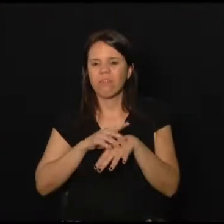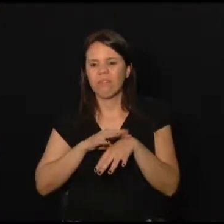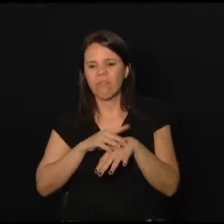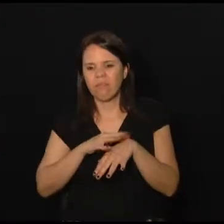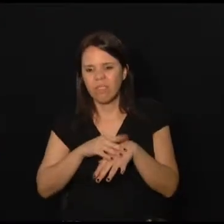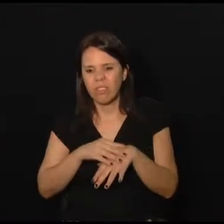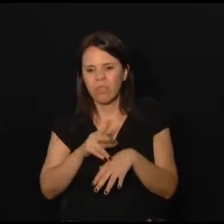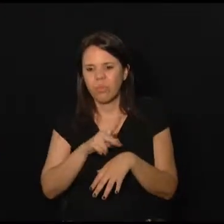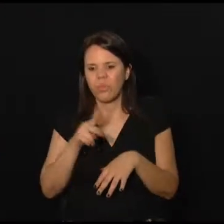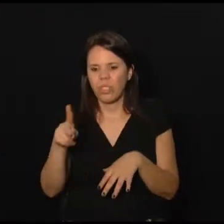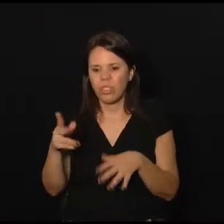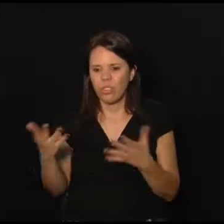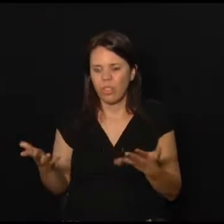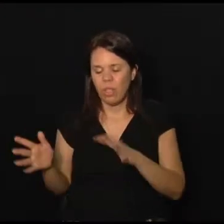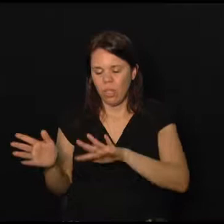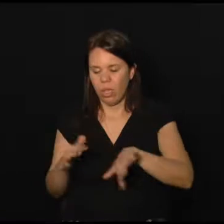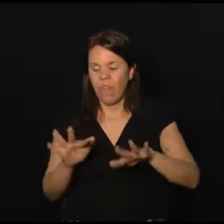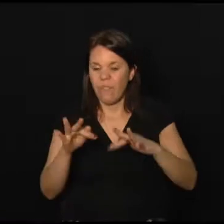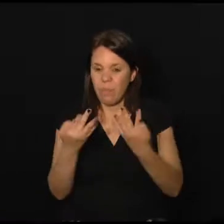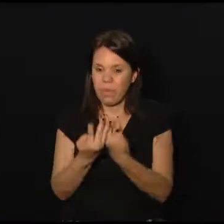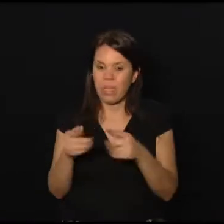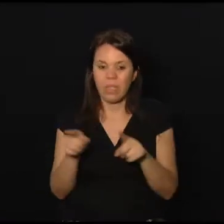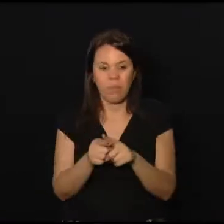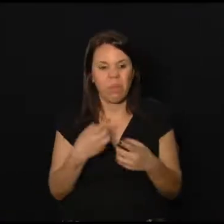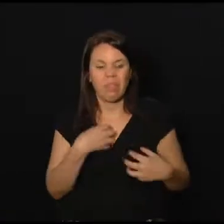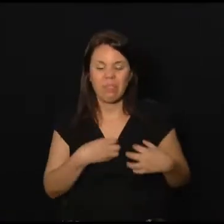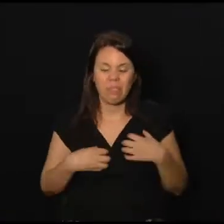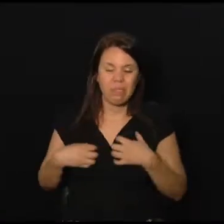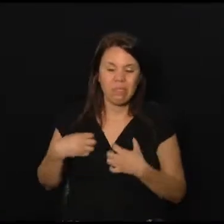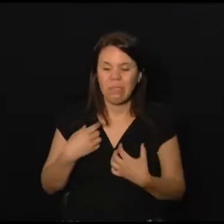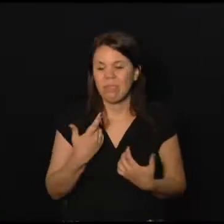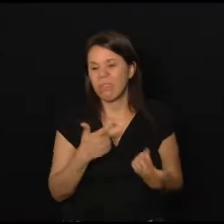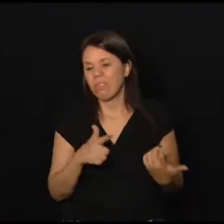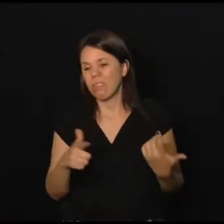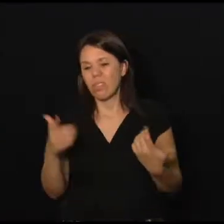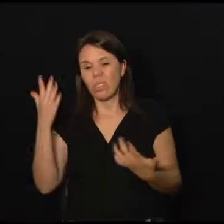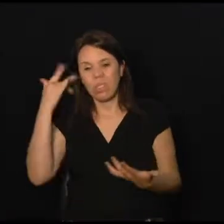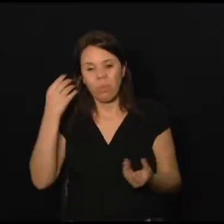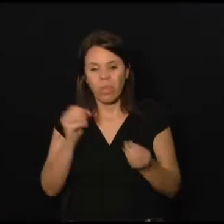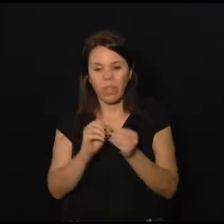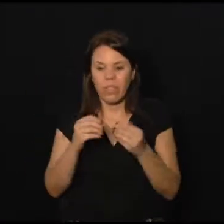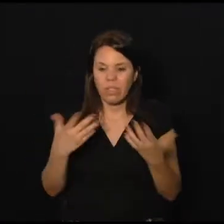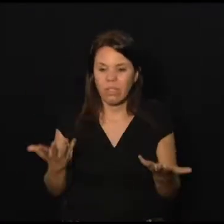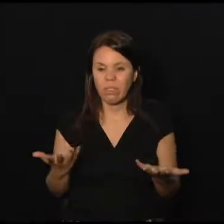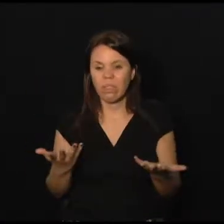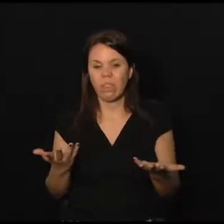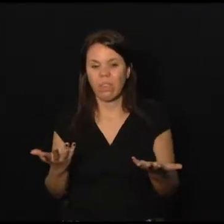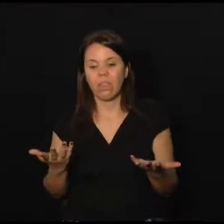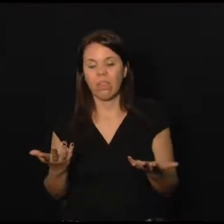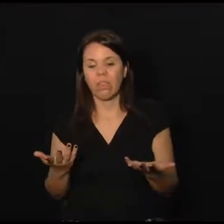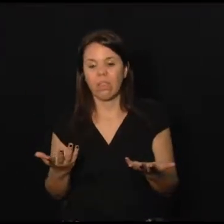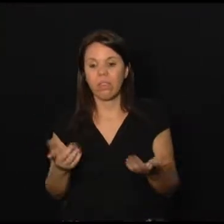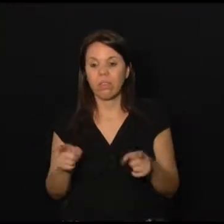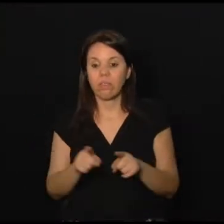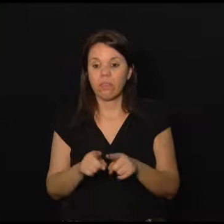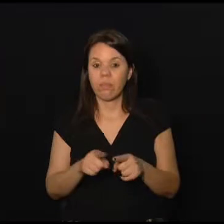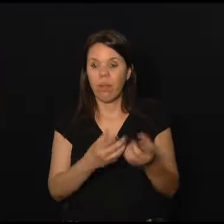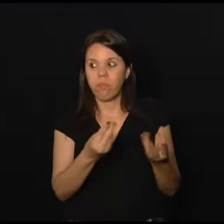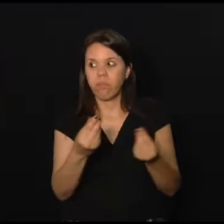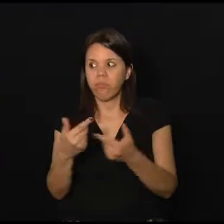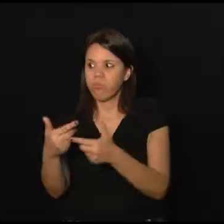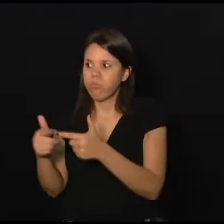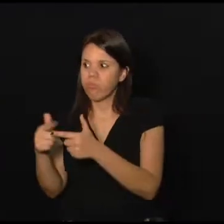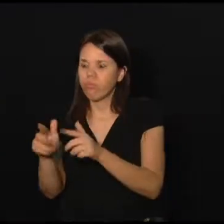A família está perdida, desorientada, porque são tantas demandas. Então, o que precisamos?